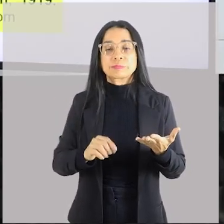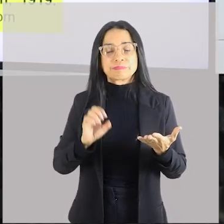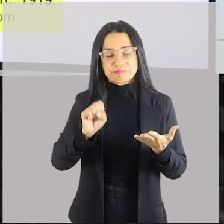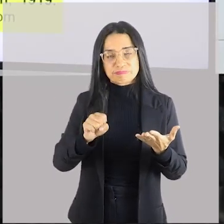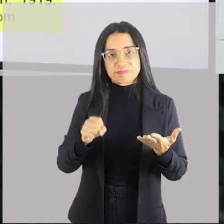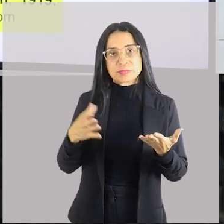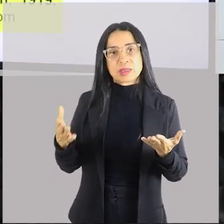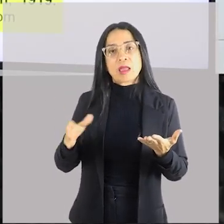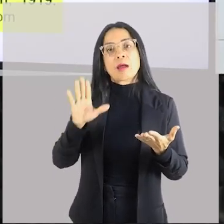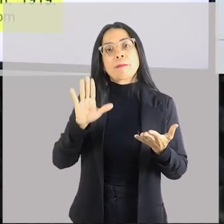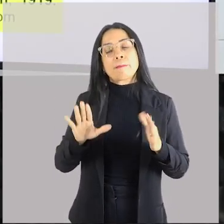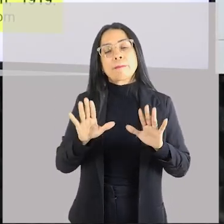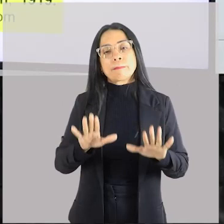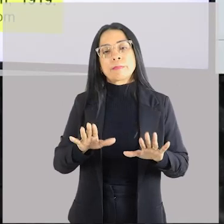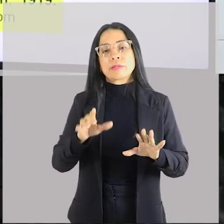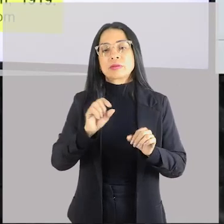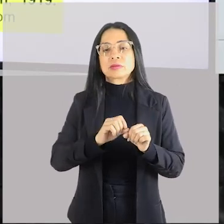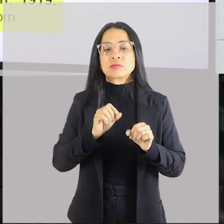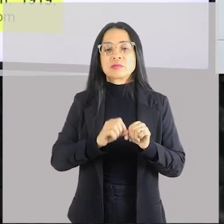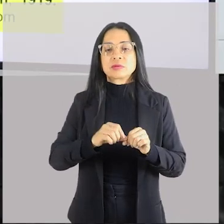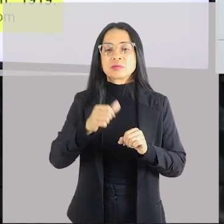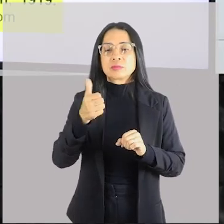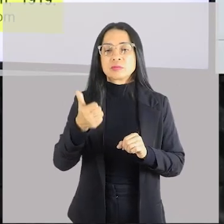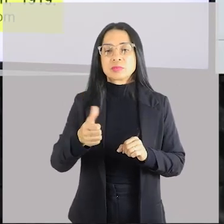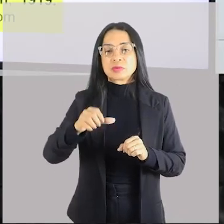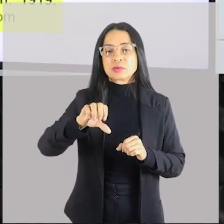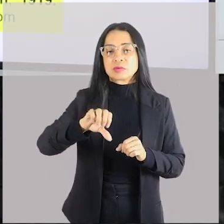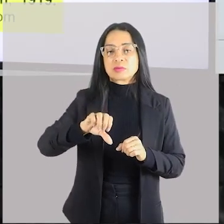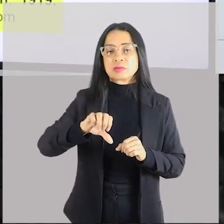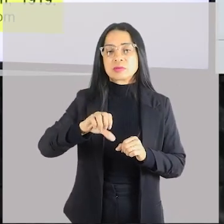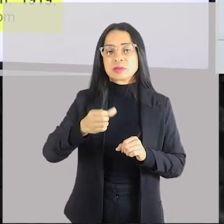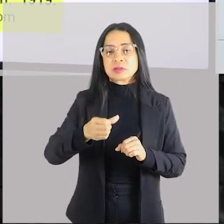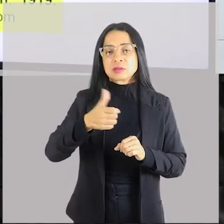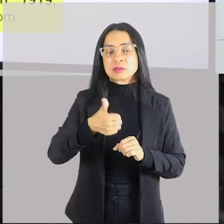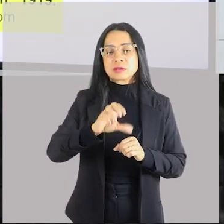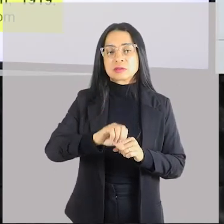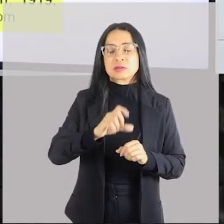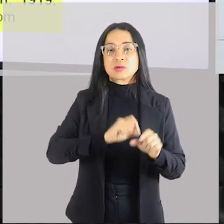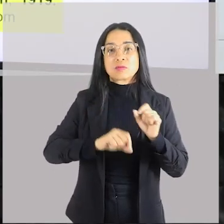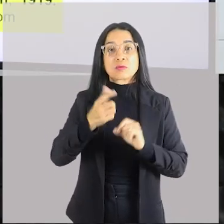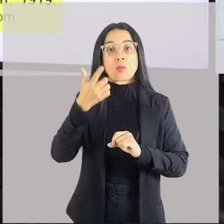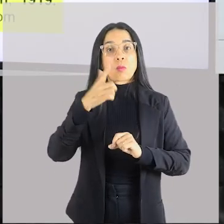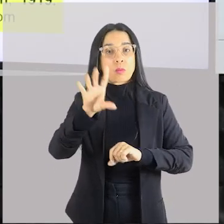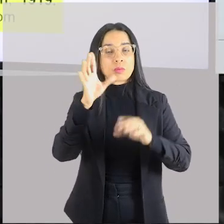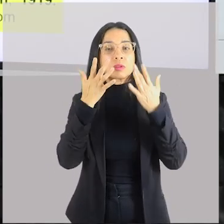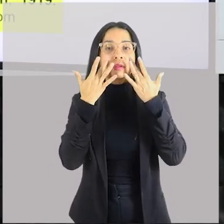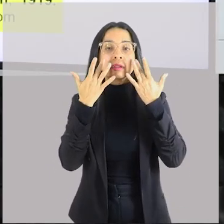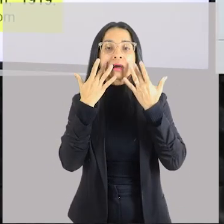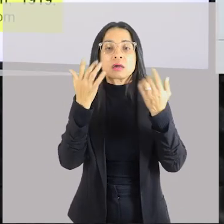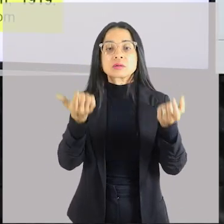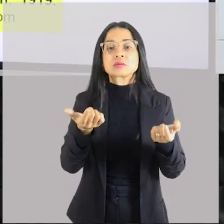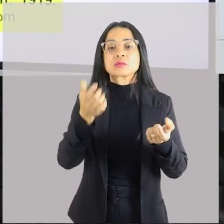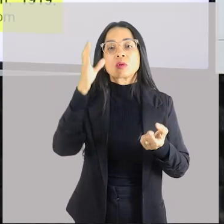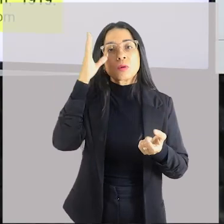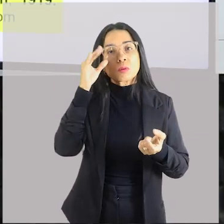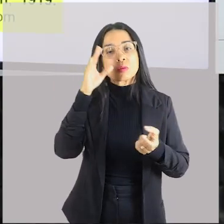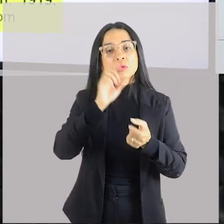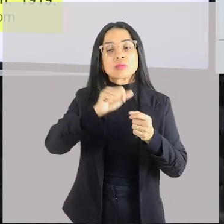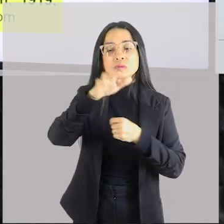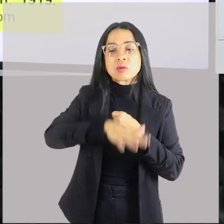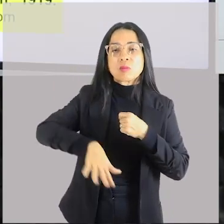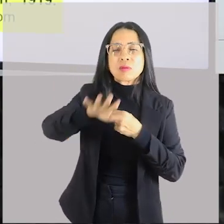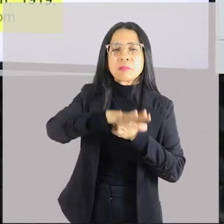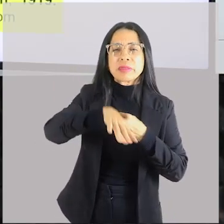isso foi feito em 1919 como Manifesto dadaísta com outras obras já mostrar para vocês onde o Curioso é o ambiente